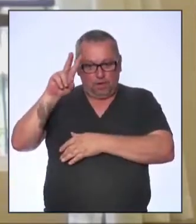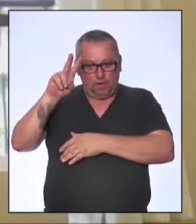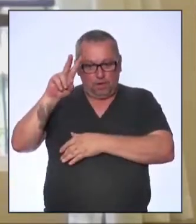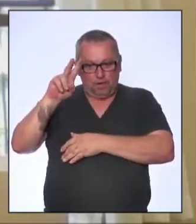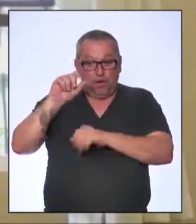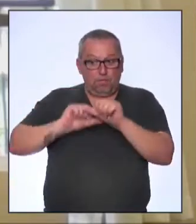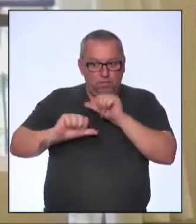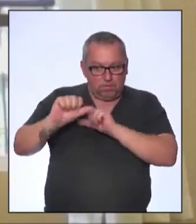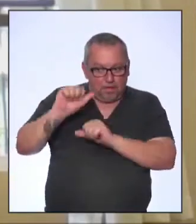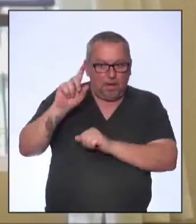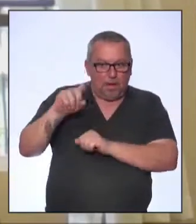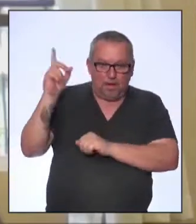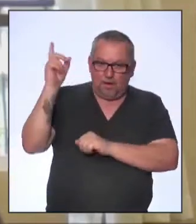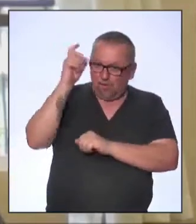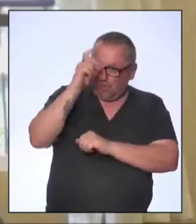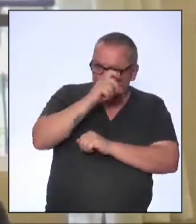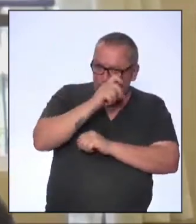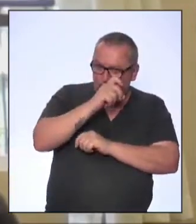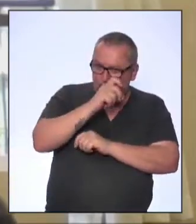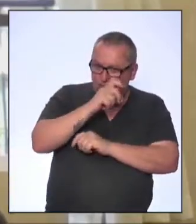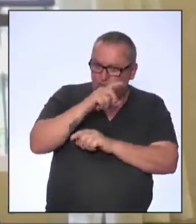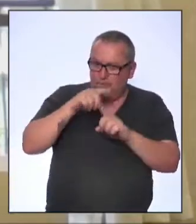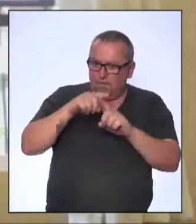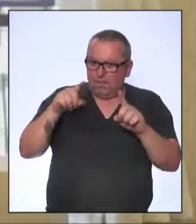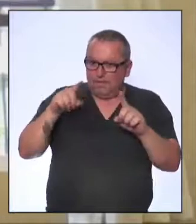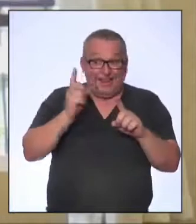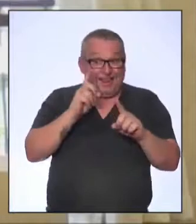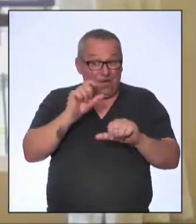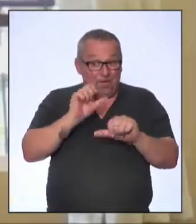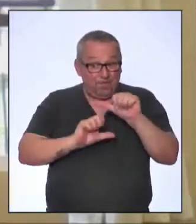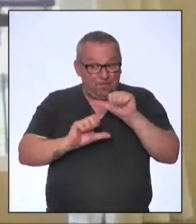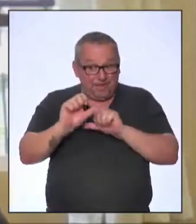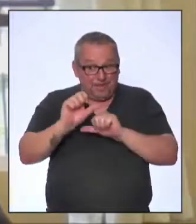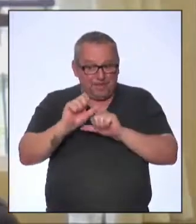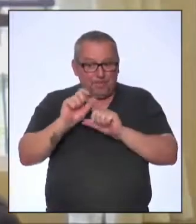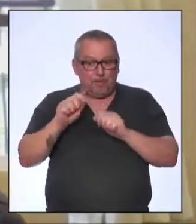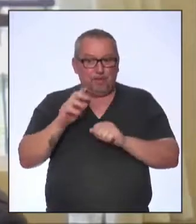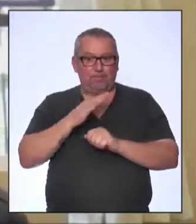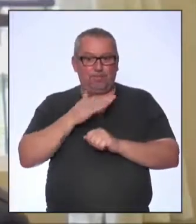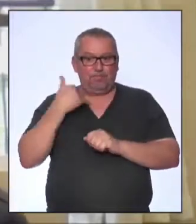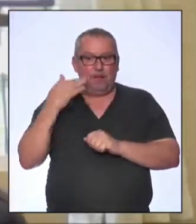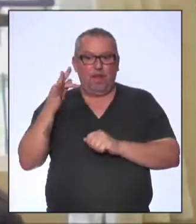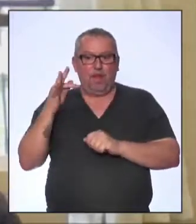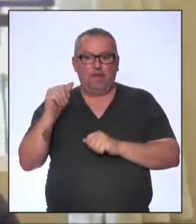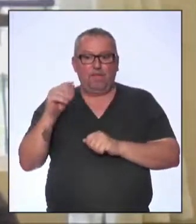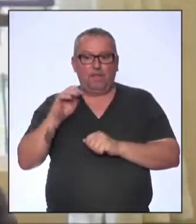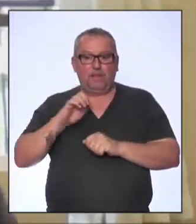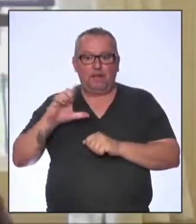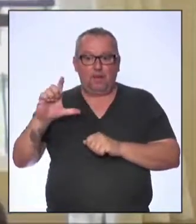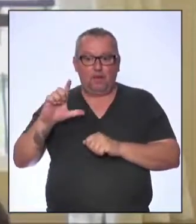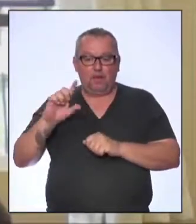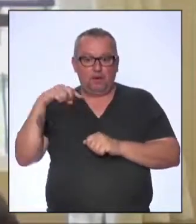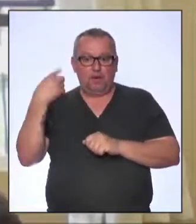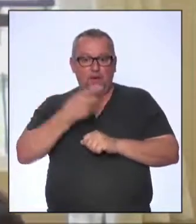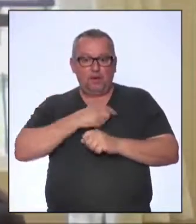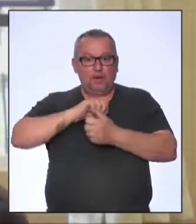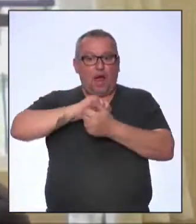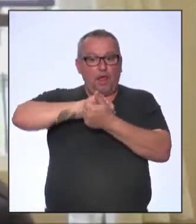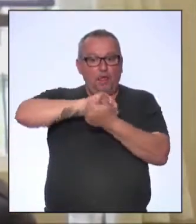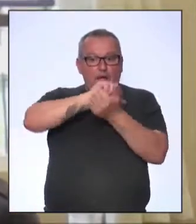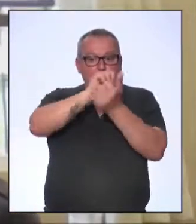difícil, mas não mudar, nesse momento, é fatal. Então, assim, a nossa adaptação com o momento de